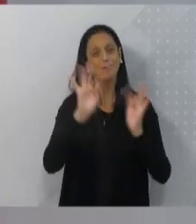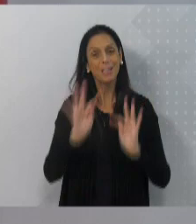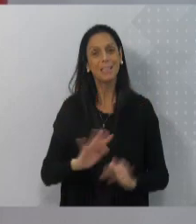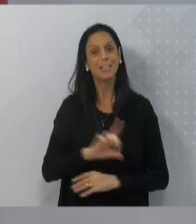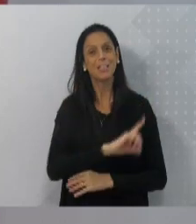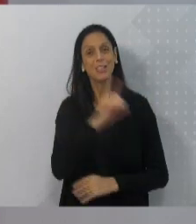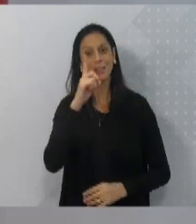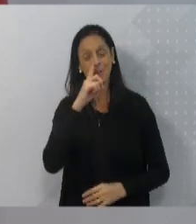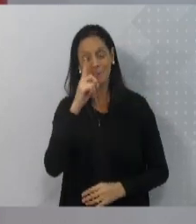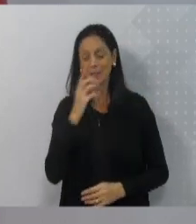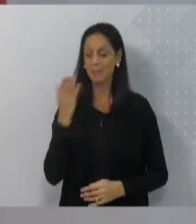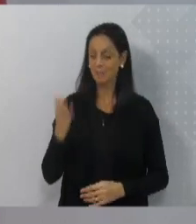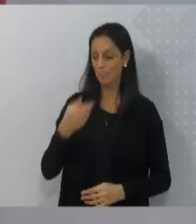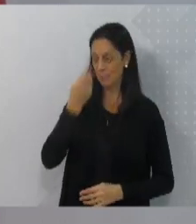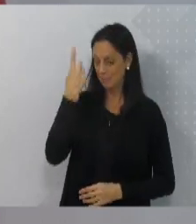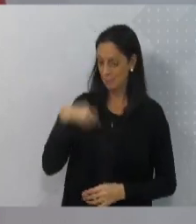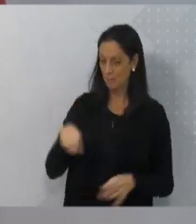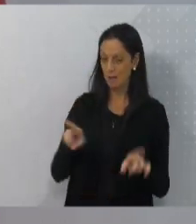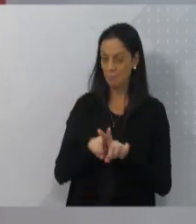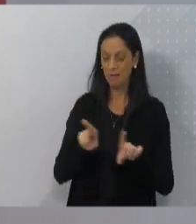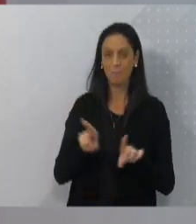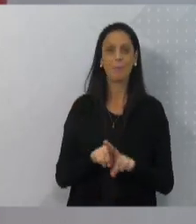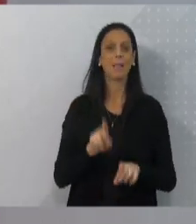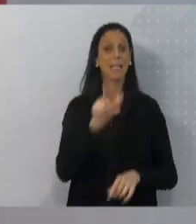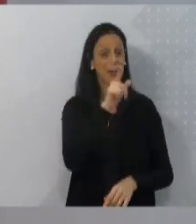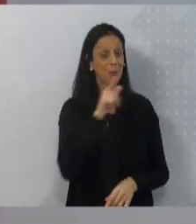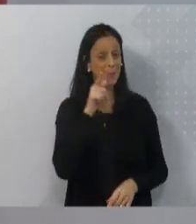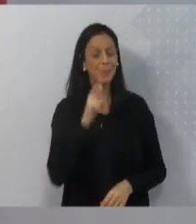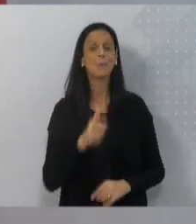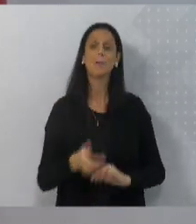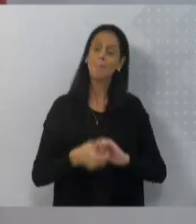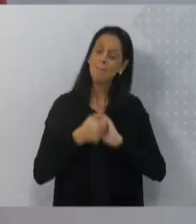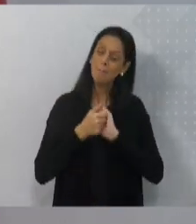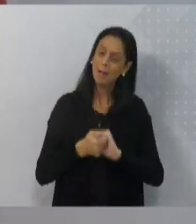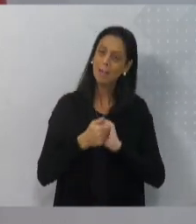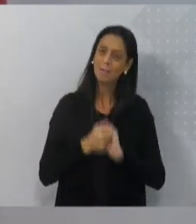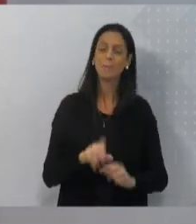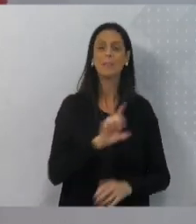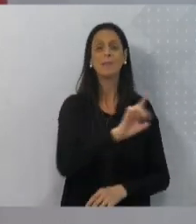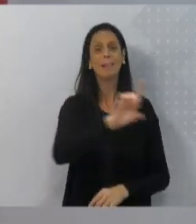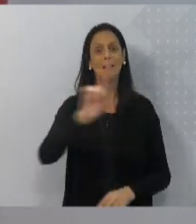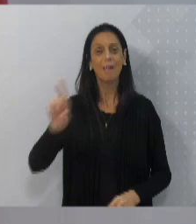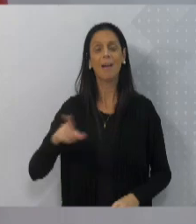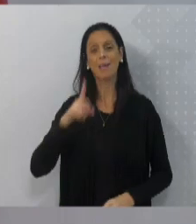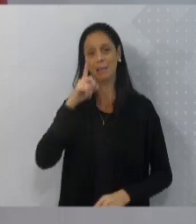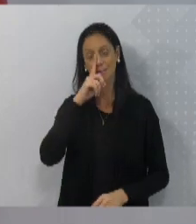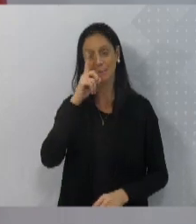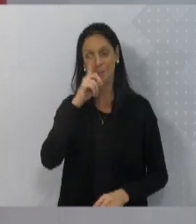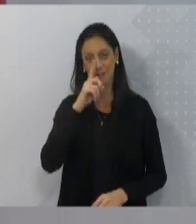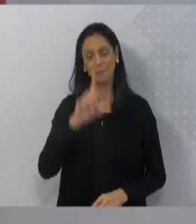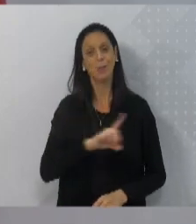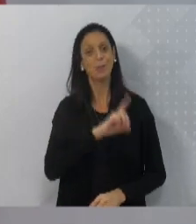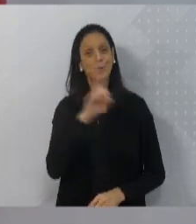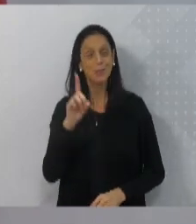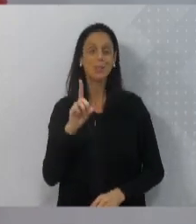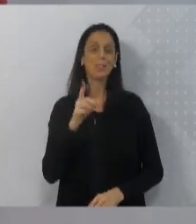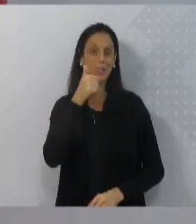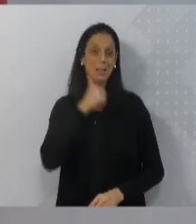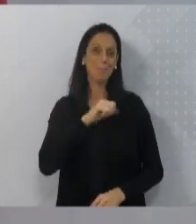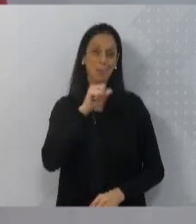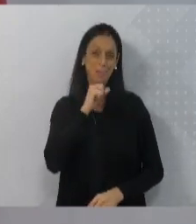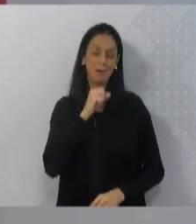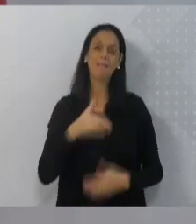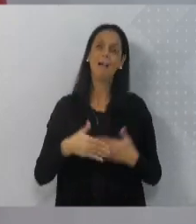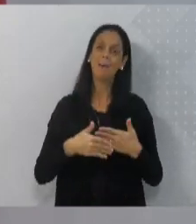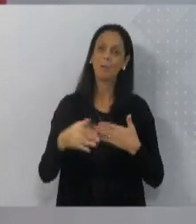também é mãe, então eu quero aqui, em seus nomes, cumprimentar a cada mãe, né, domingo é um dia de dar um abraço, dar